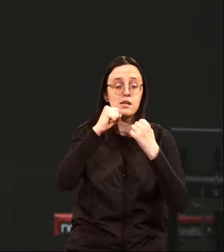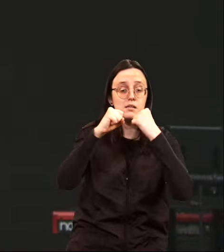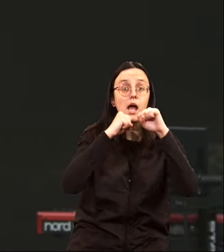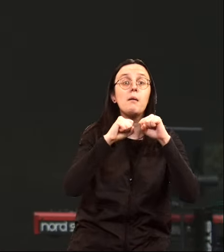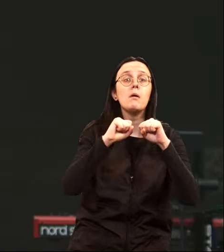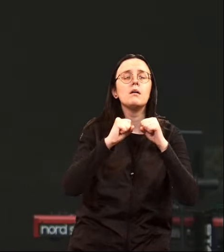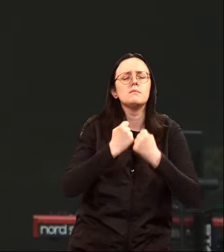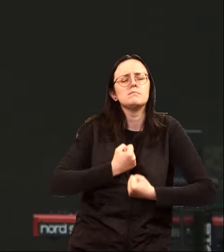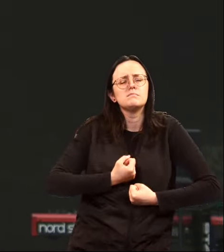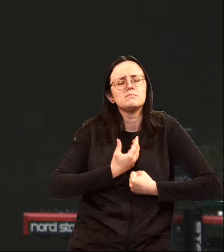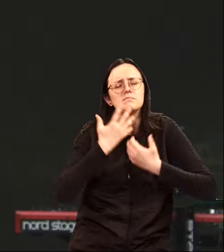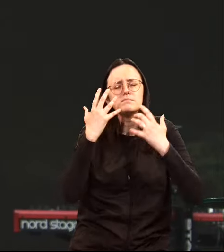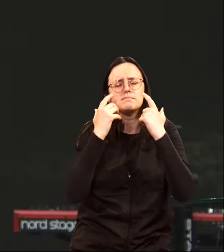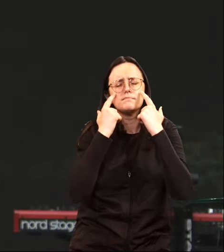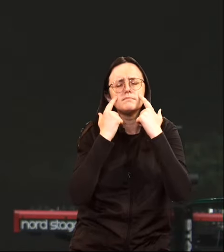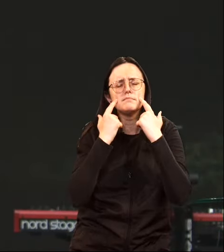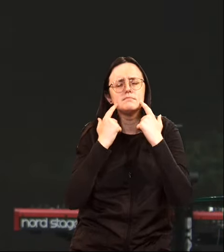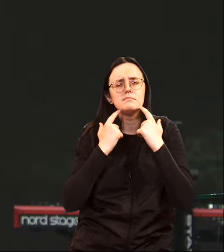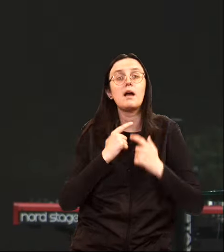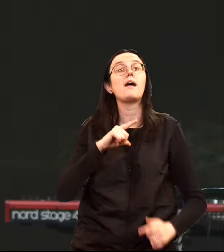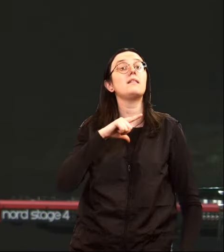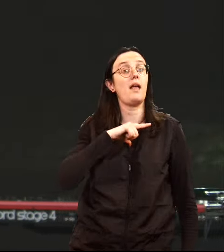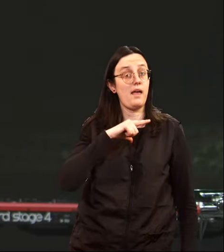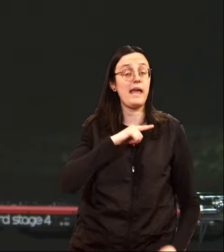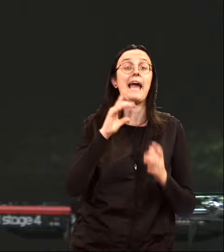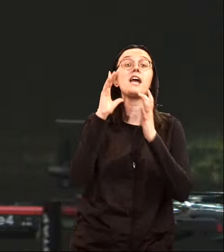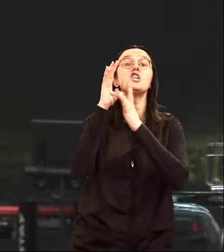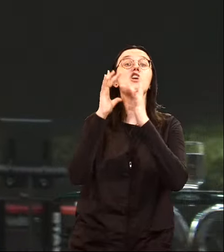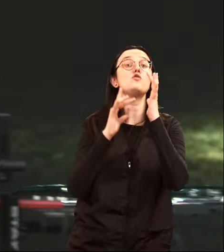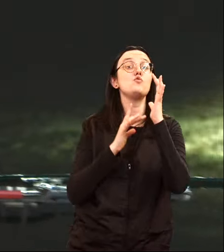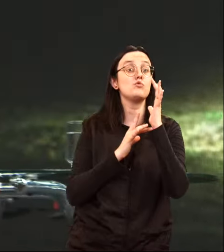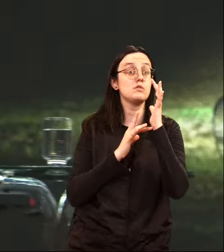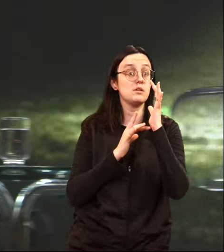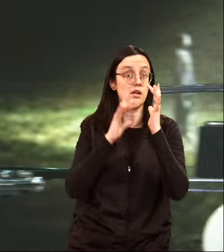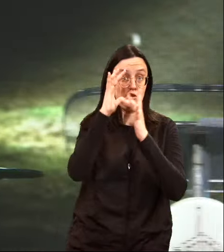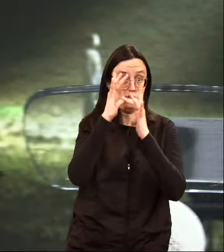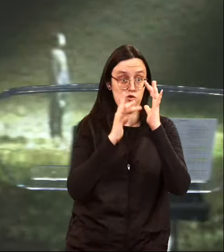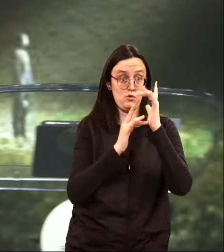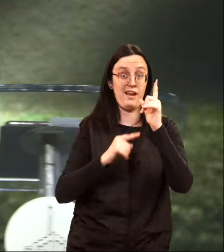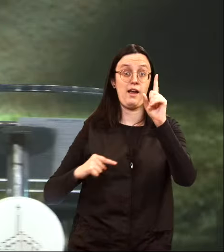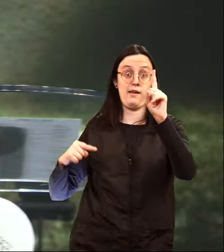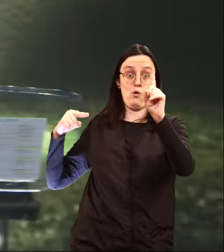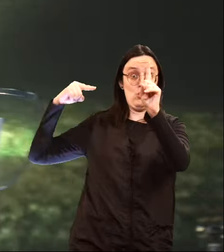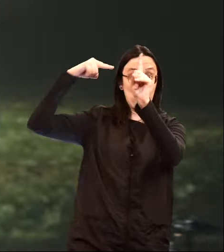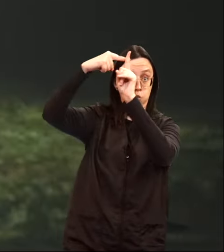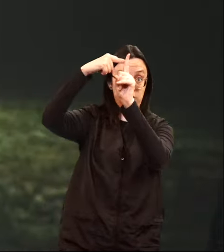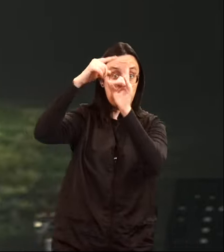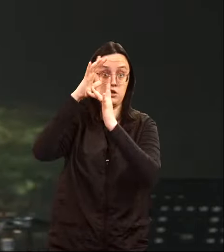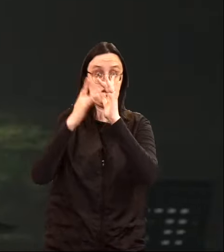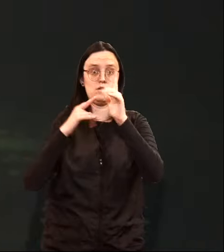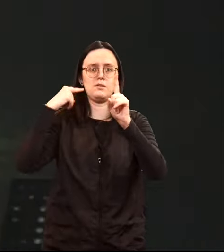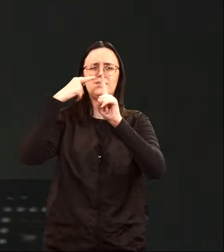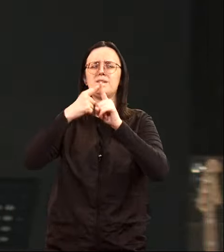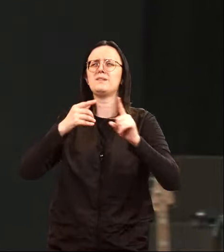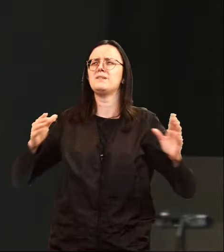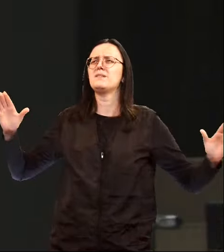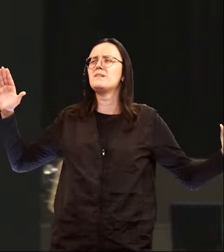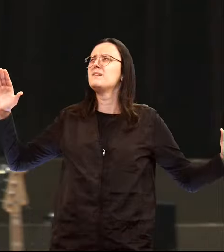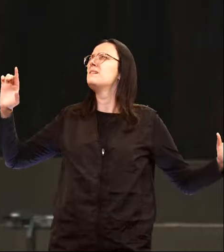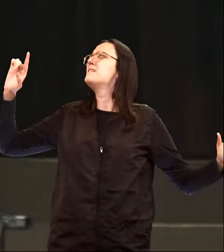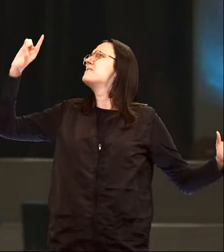de lamentação. Jesus, quando ele está na cruz do Calvário e ele diz, Deus